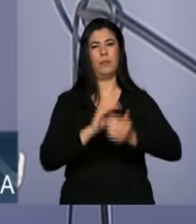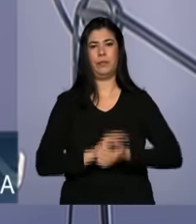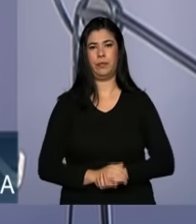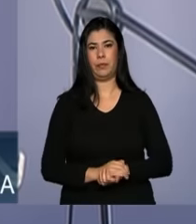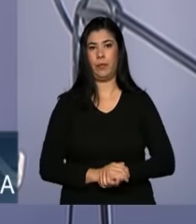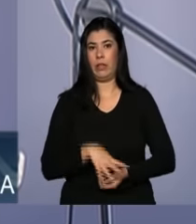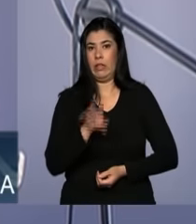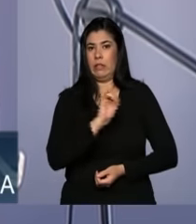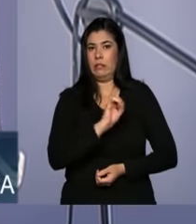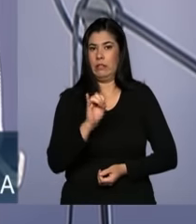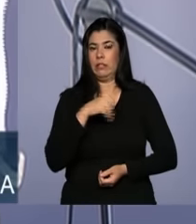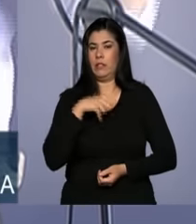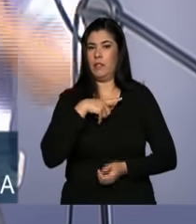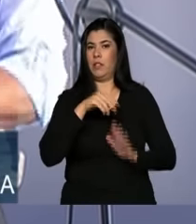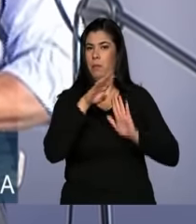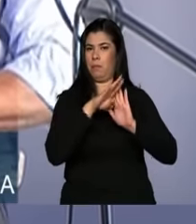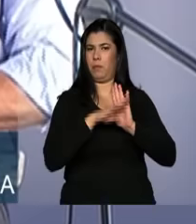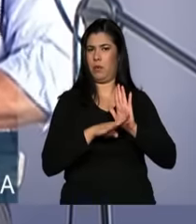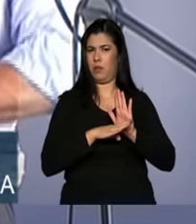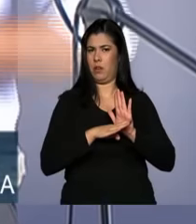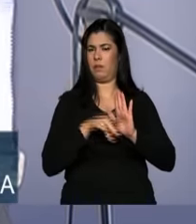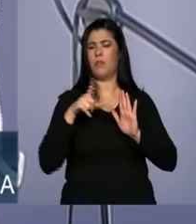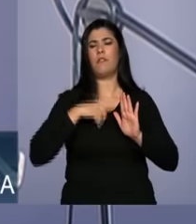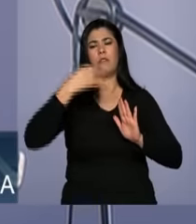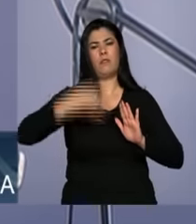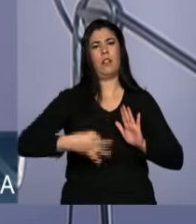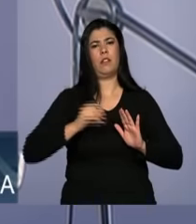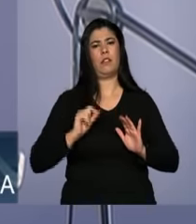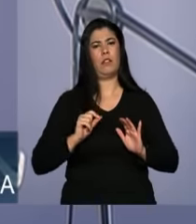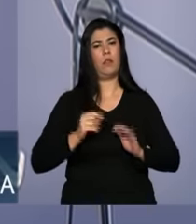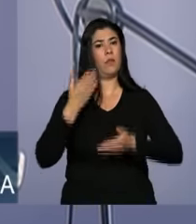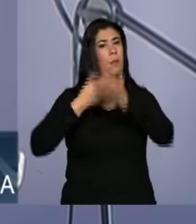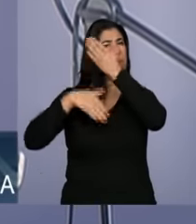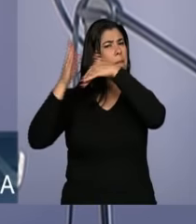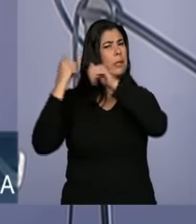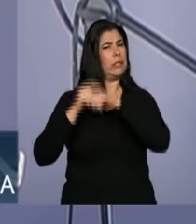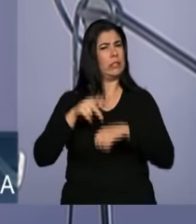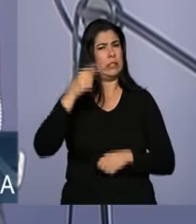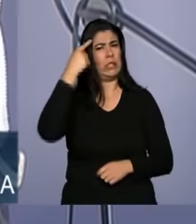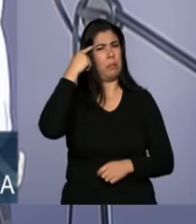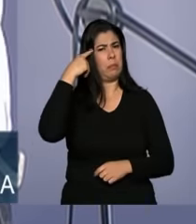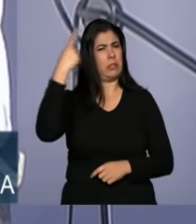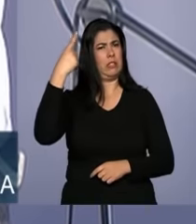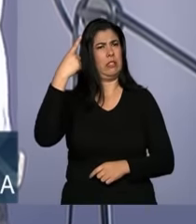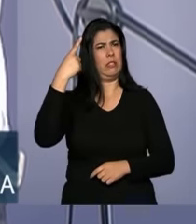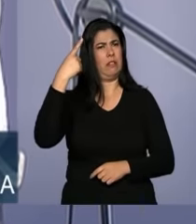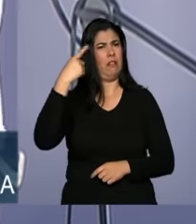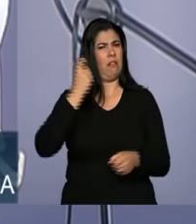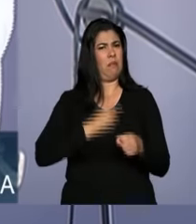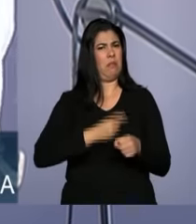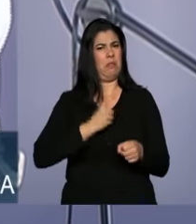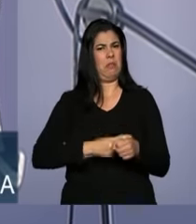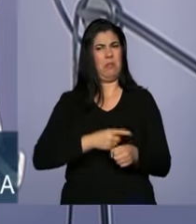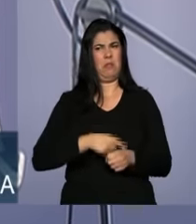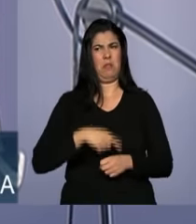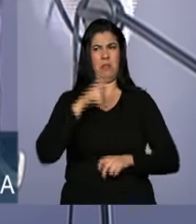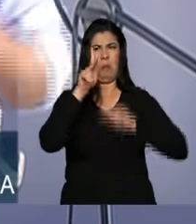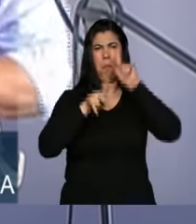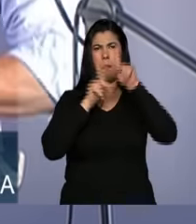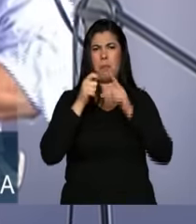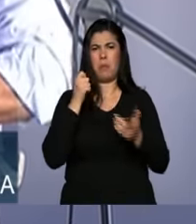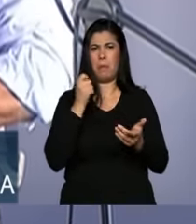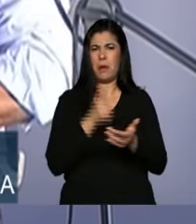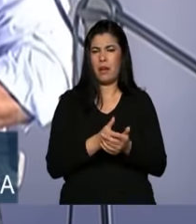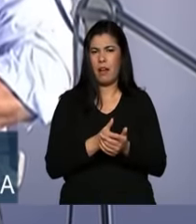se criar o programa, vai dar certo. Então, aquele povo do passado dizia que nós não íamos pagar e o programa